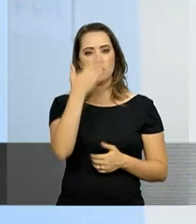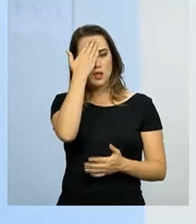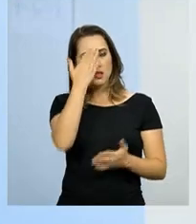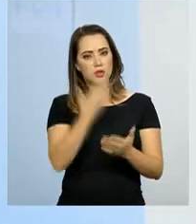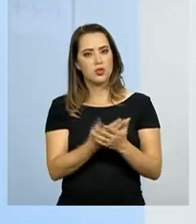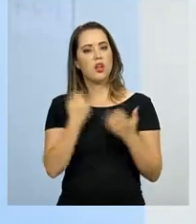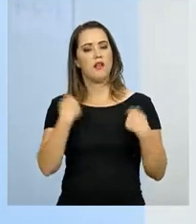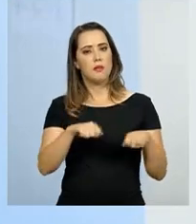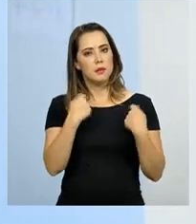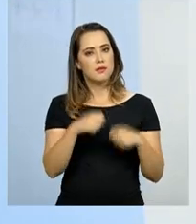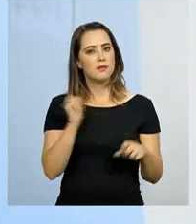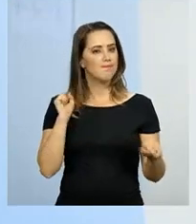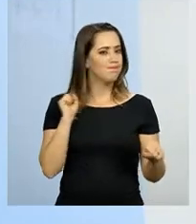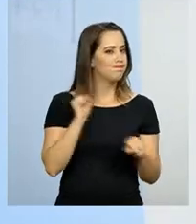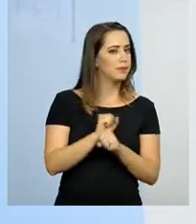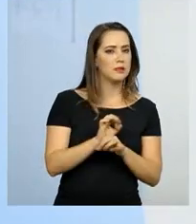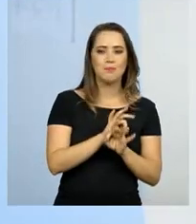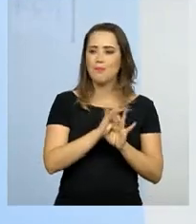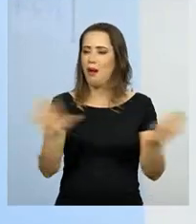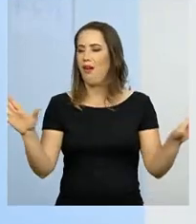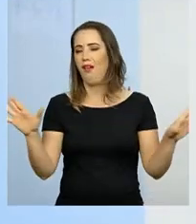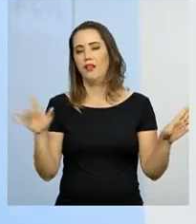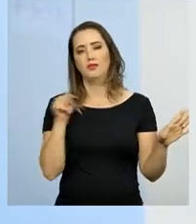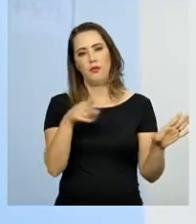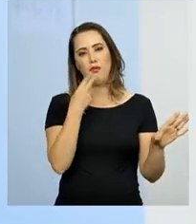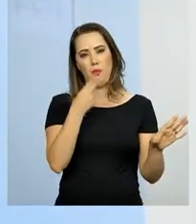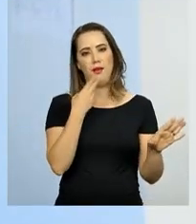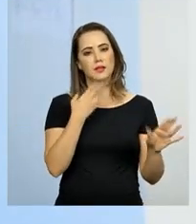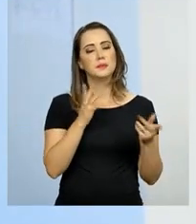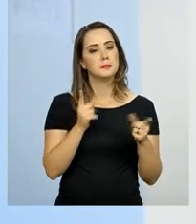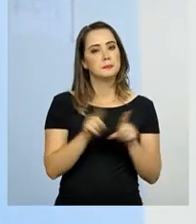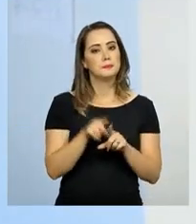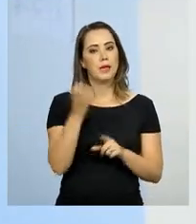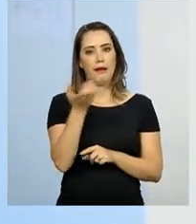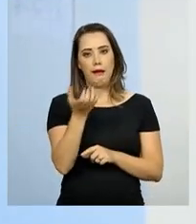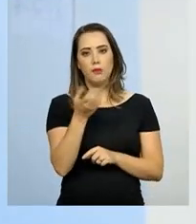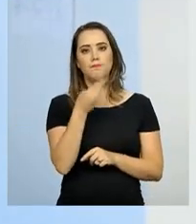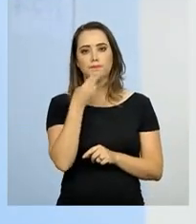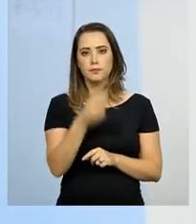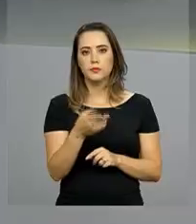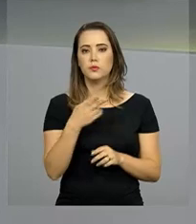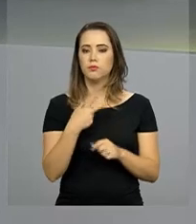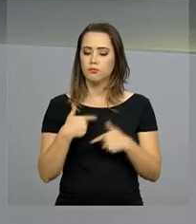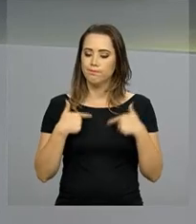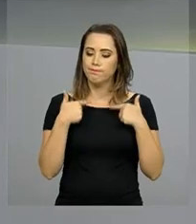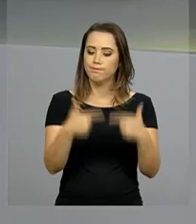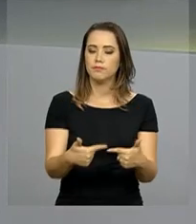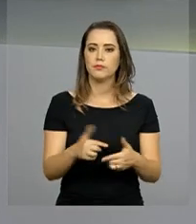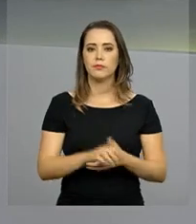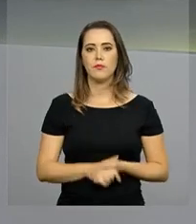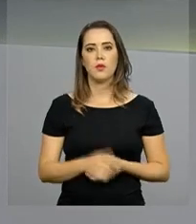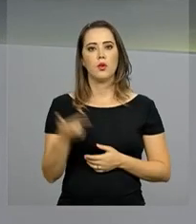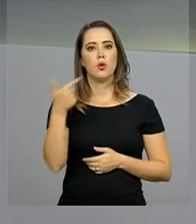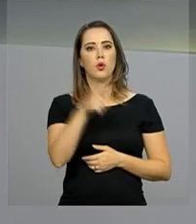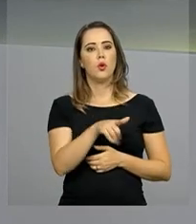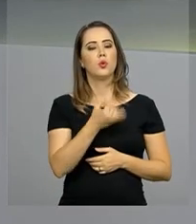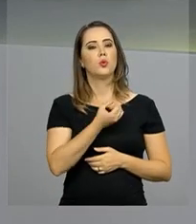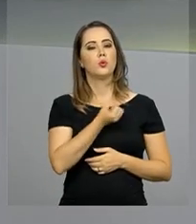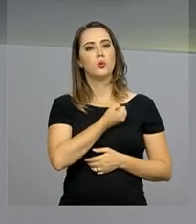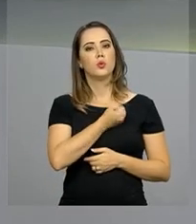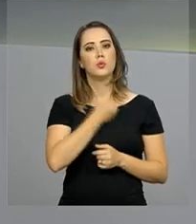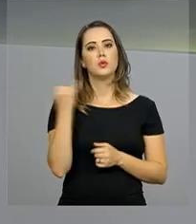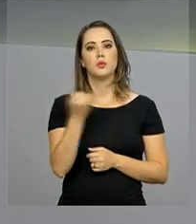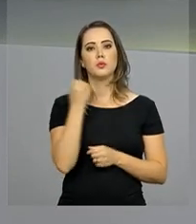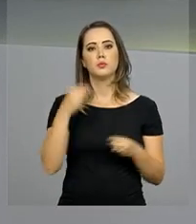você precisa realmente parar de fumar e que você quer parar de fumar. E aí é partir para a luta. E outro dado do Ministério